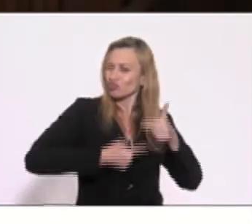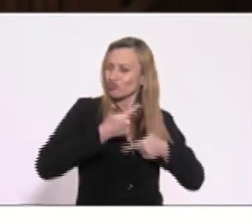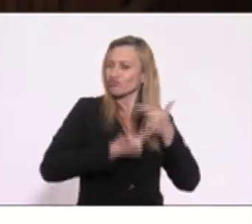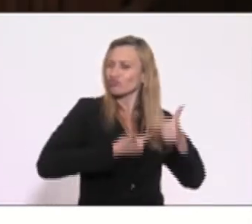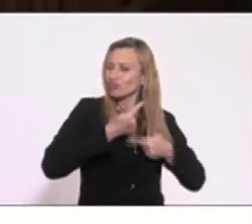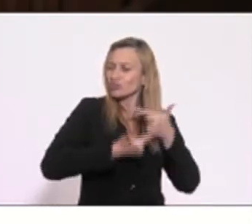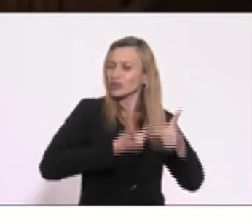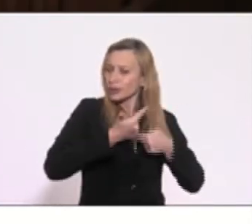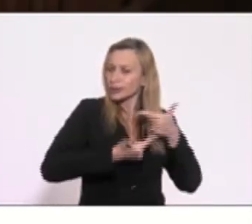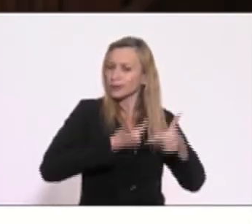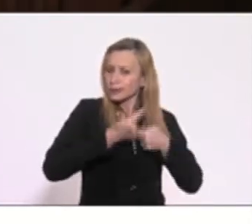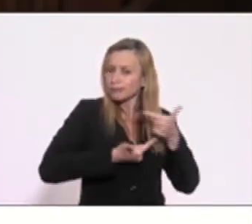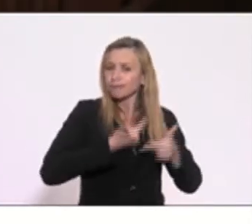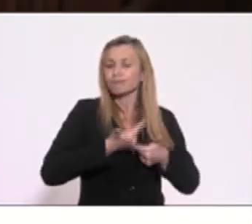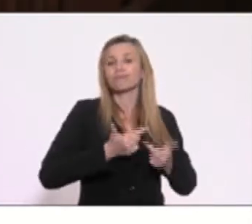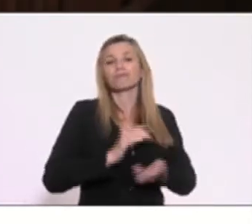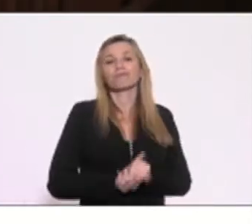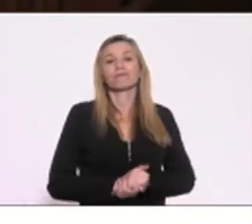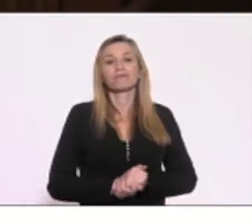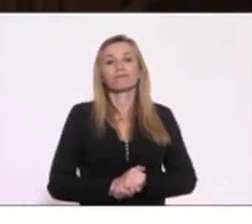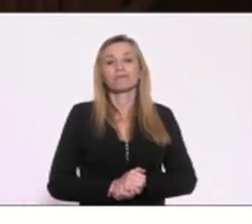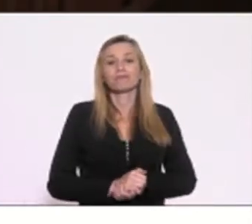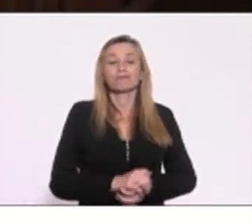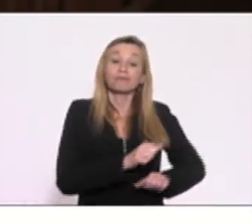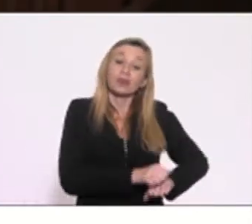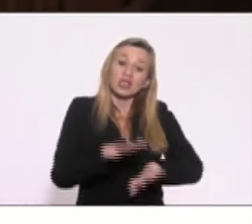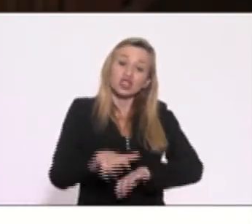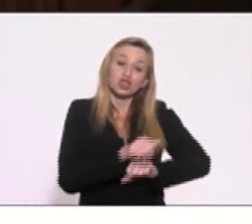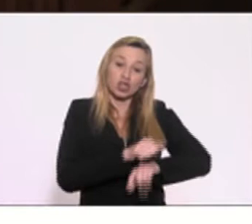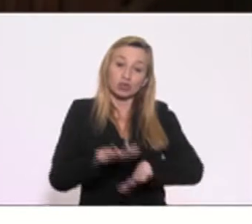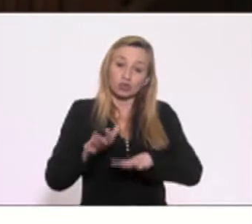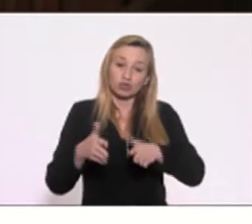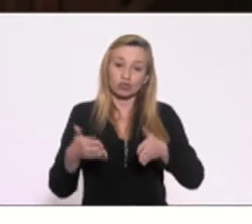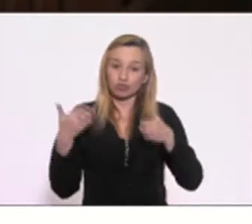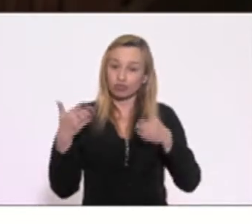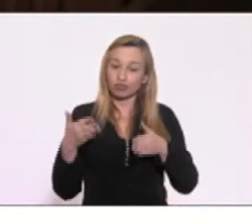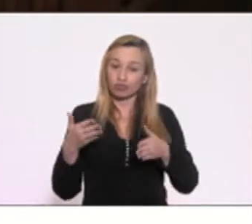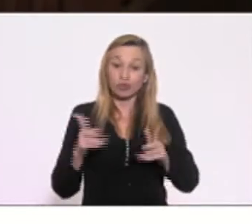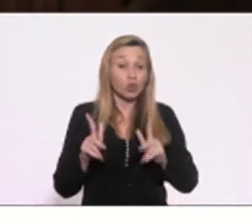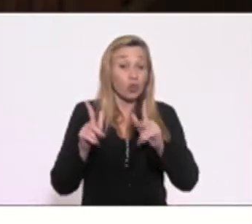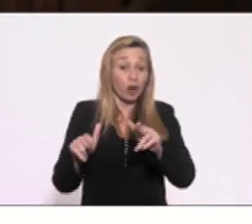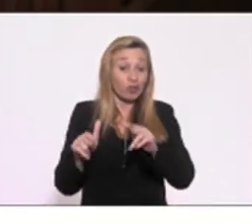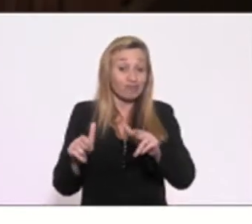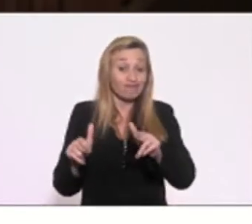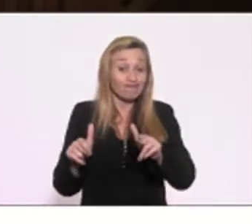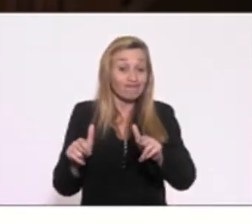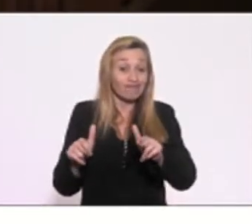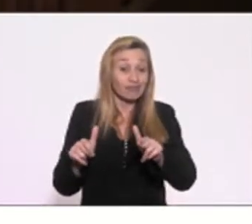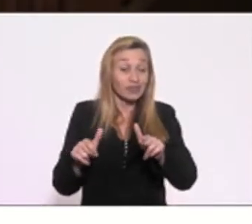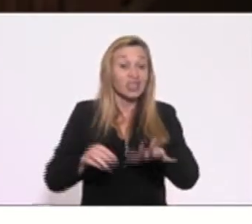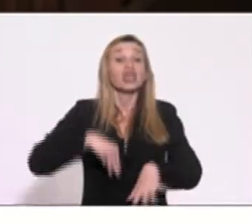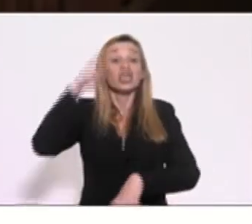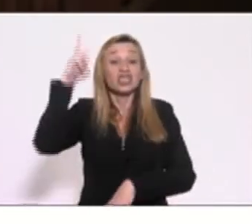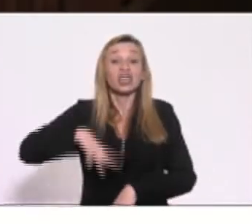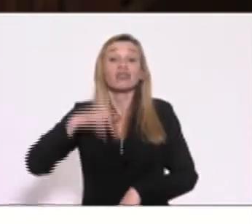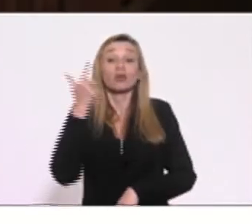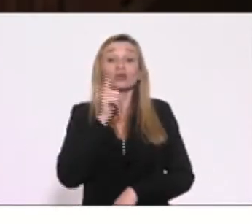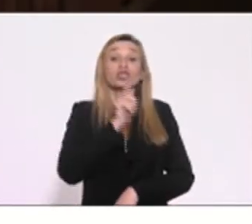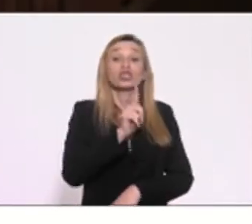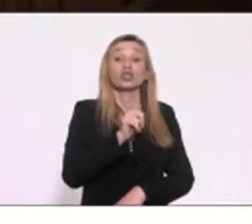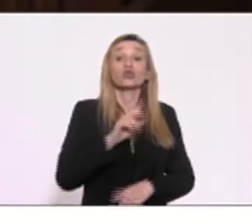nesse ponto, está marchando na mesma direção. E quem vai ganhar com